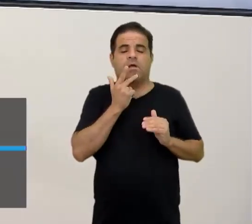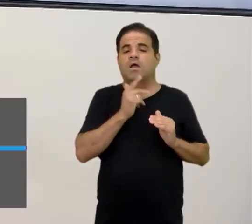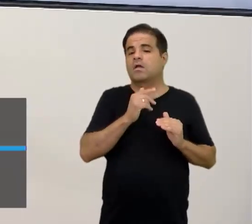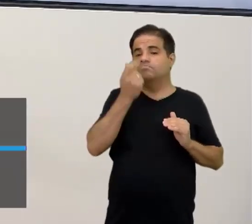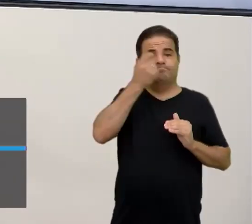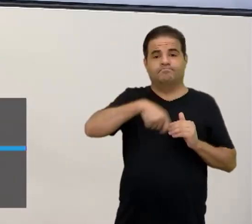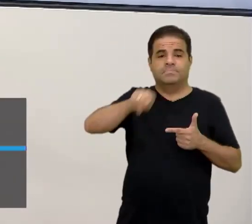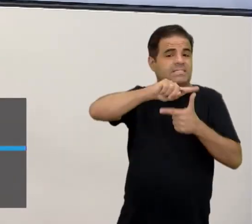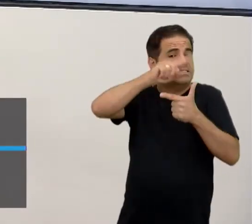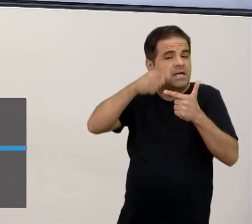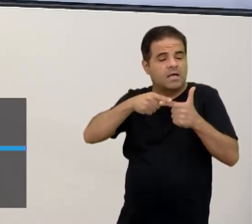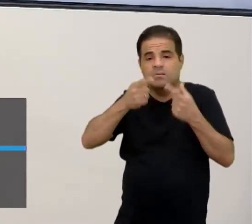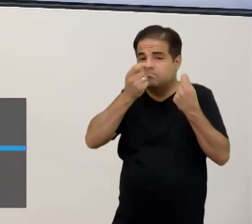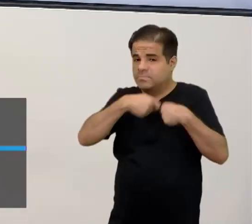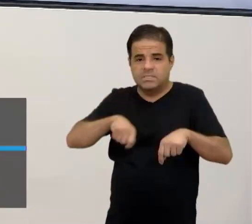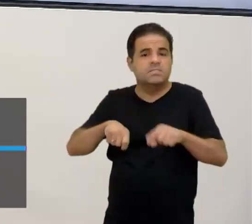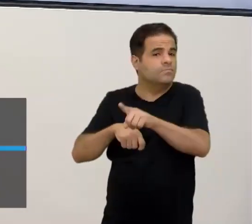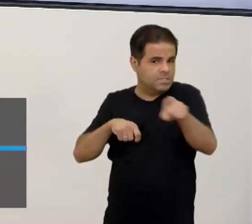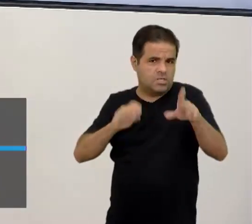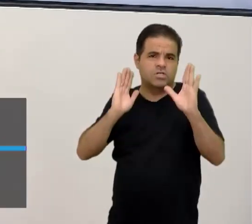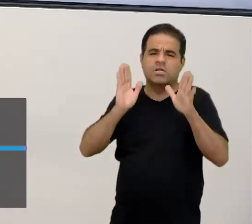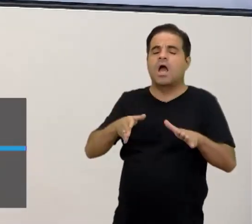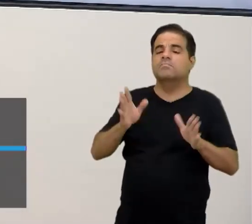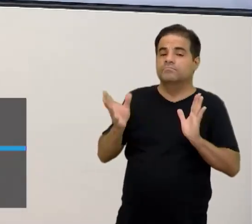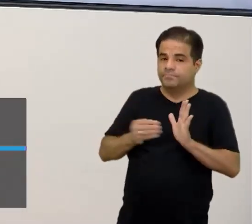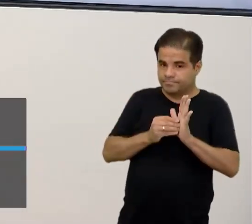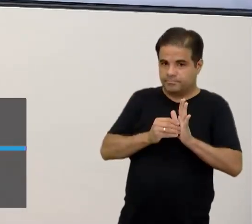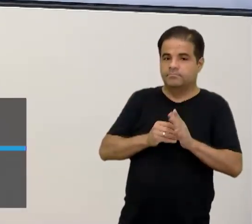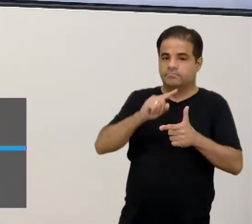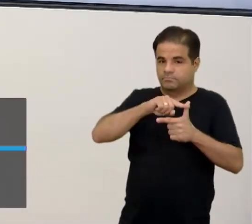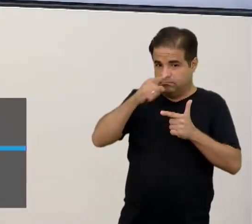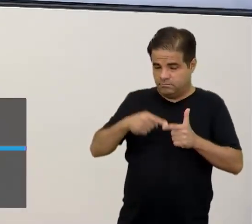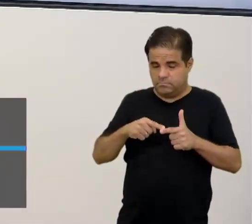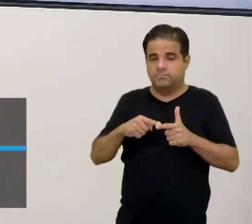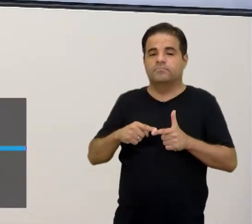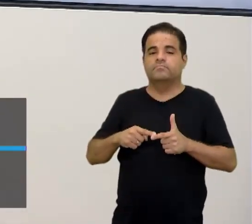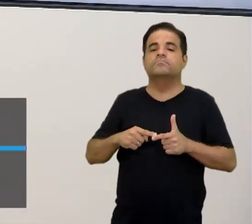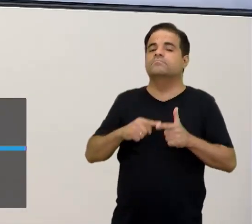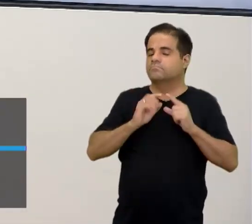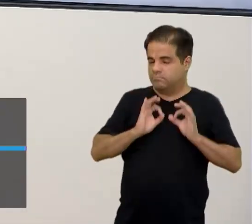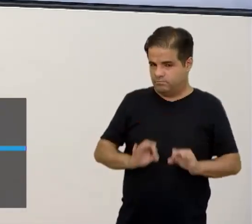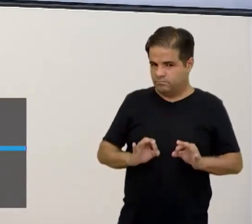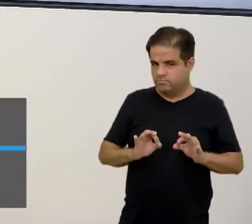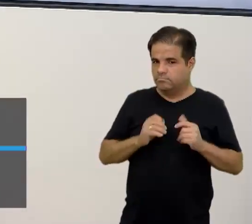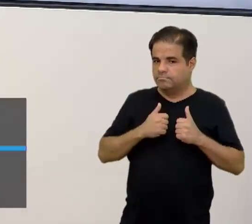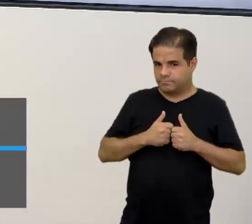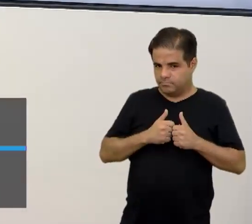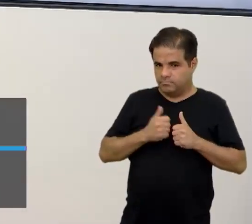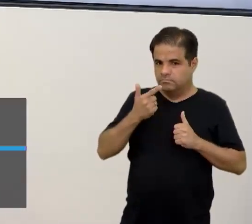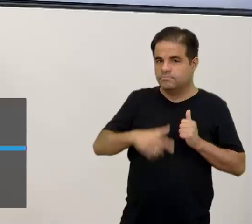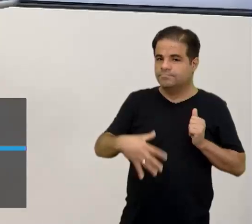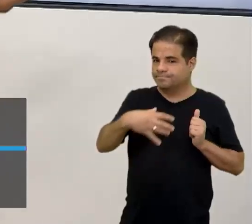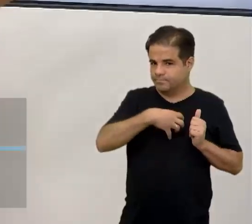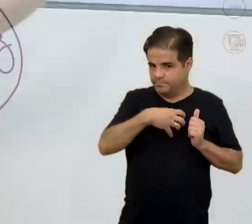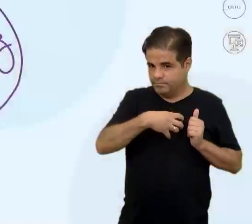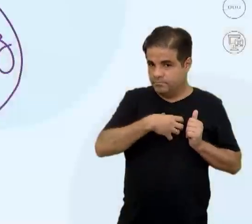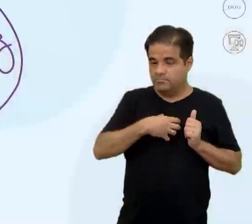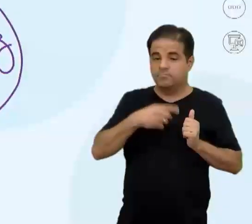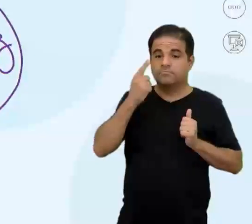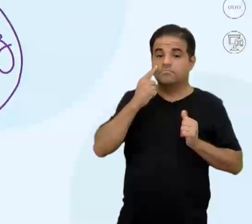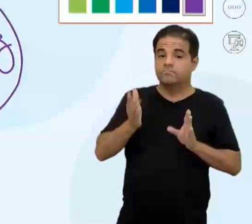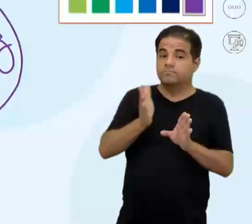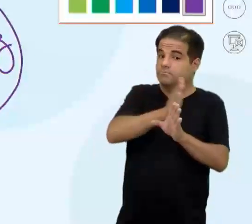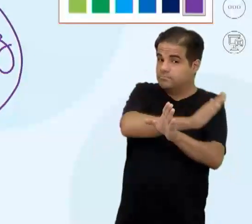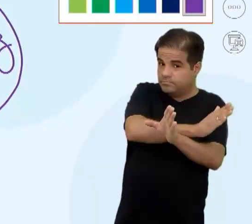não precisa. Não precisa. Você já vai concluir que os ângulos também, eles são congruentes, tá certo? Legal, legal. Então é outra maneira, ou olha para o